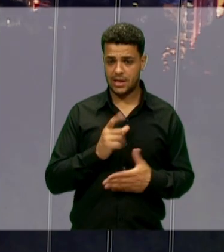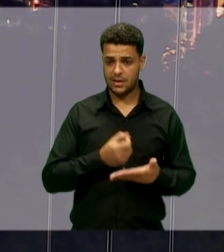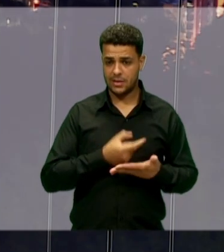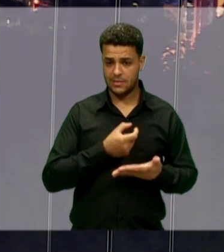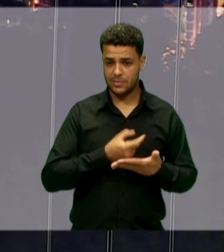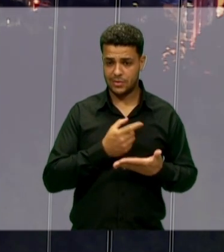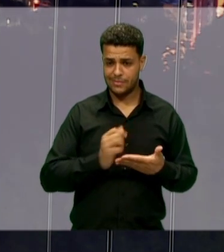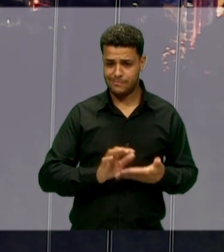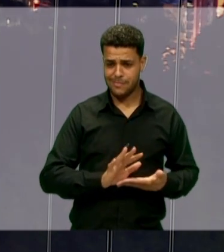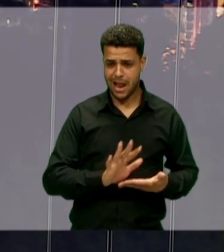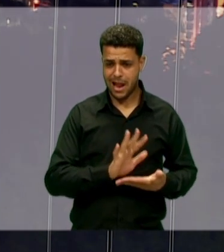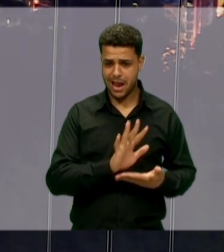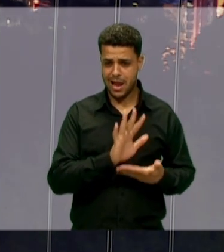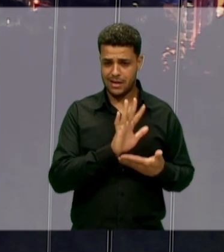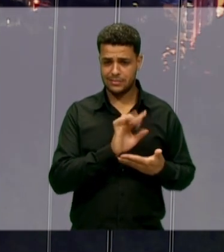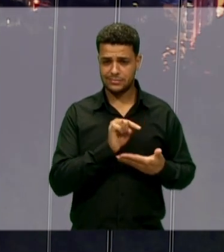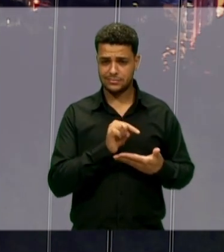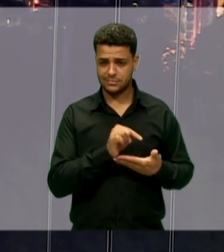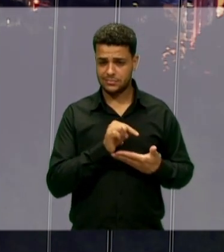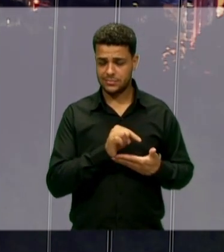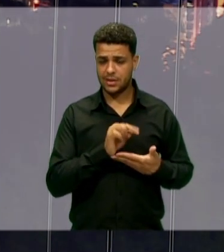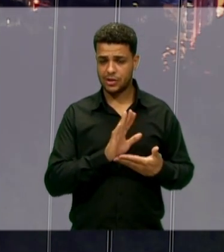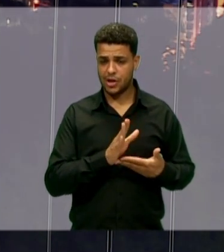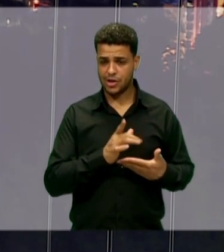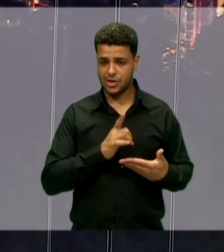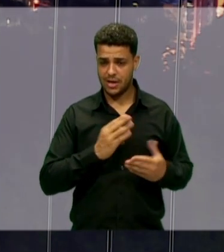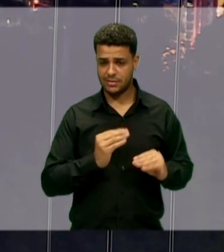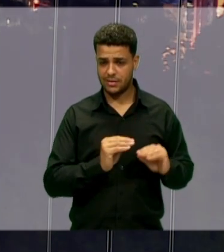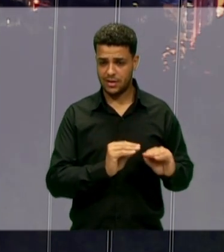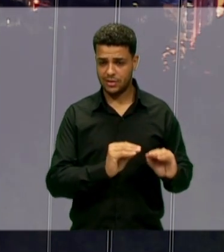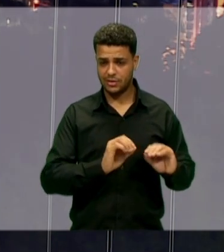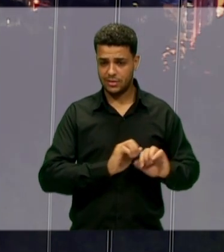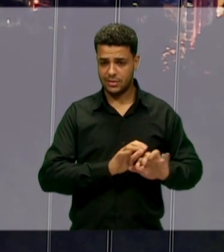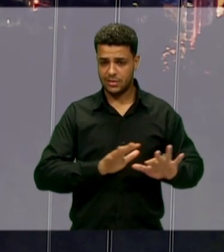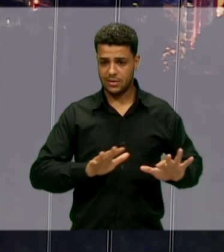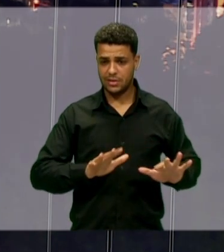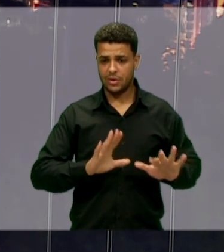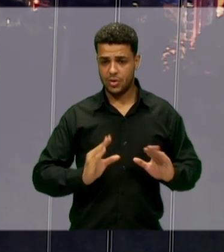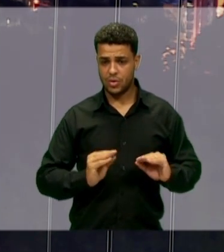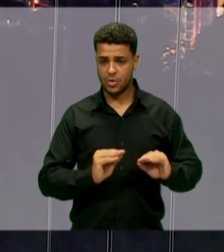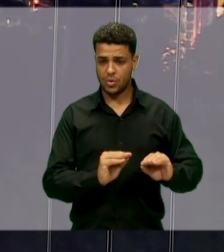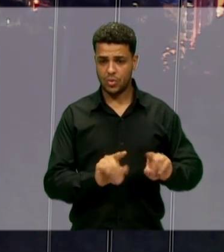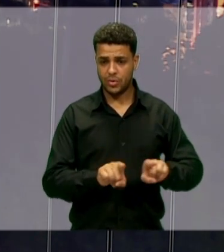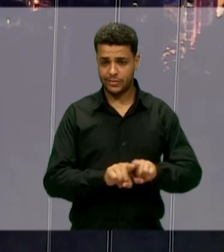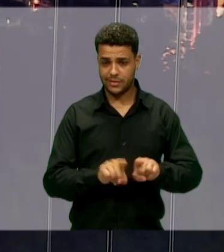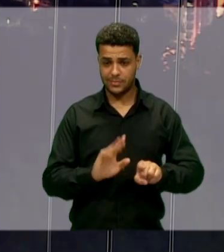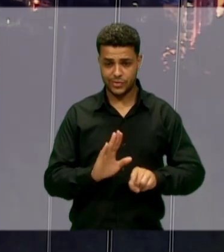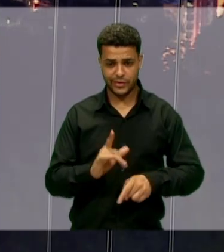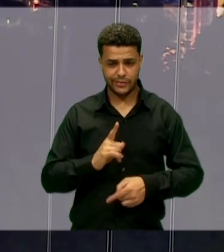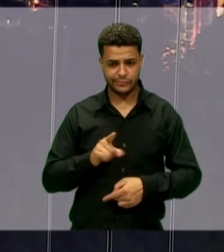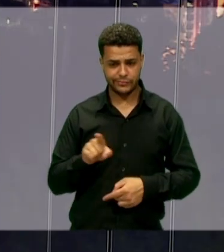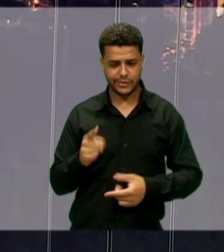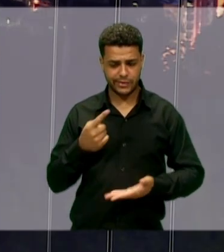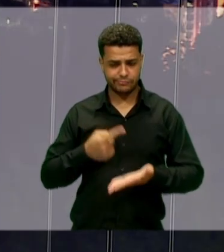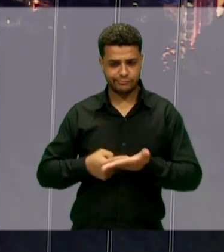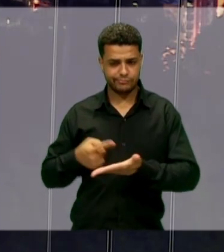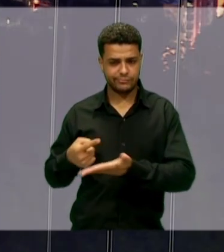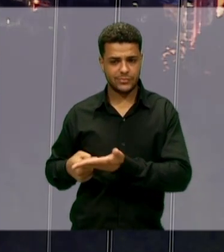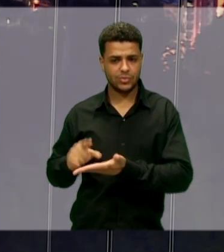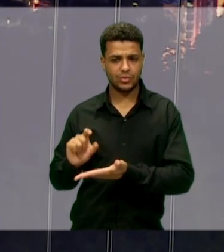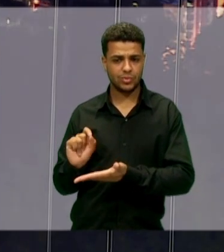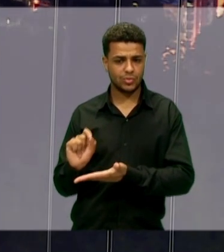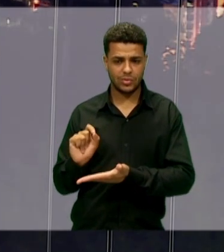de altíssimo custo que, inclusive, já estão disponíveis, já foram colocados, e às vezes você tem decisões